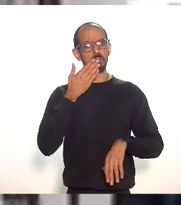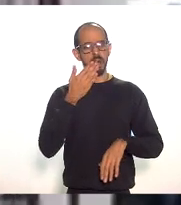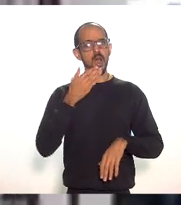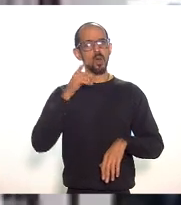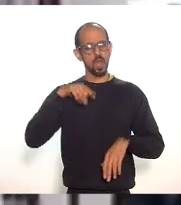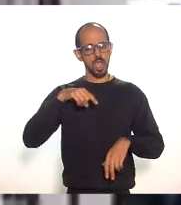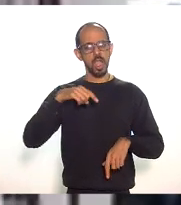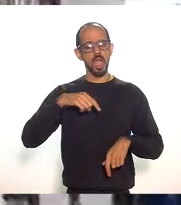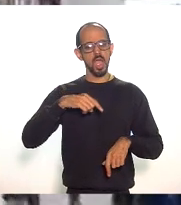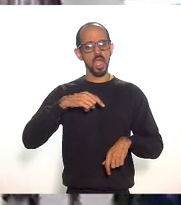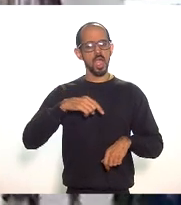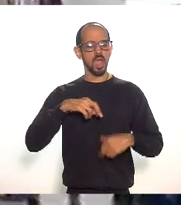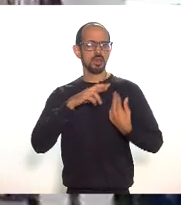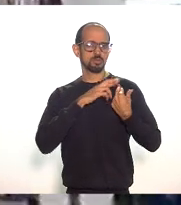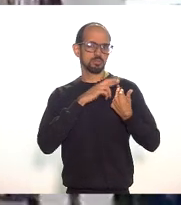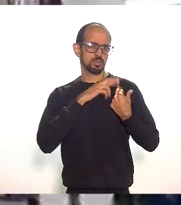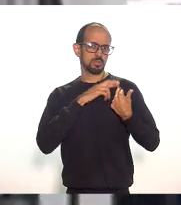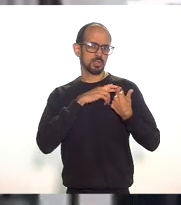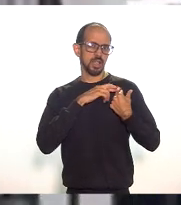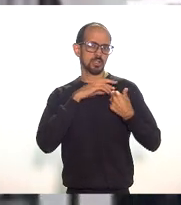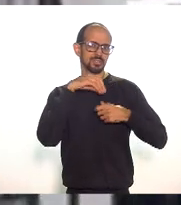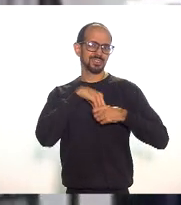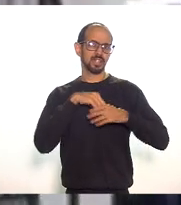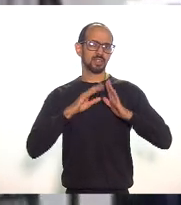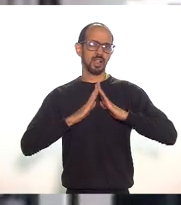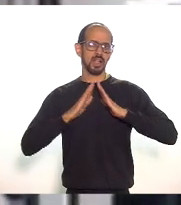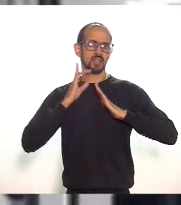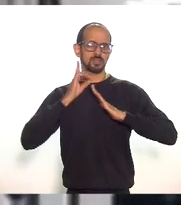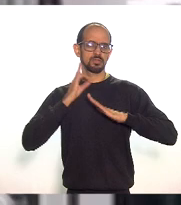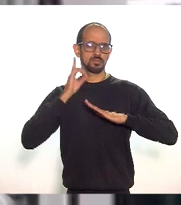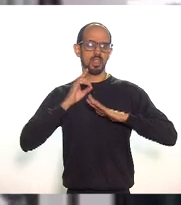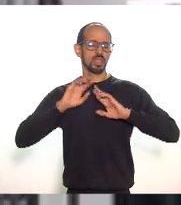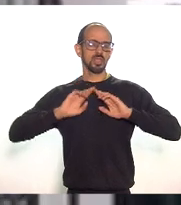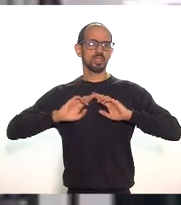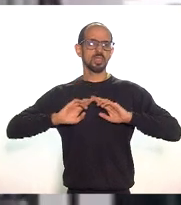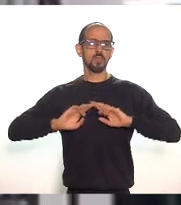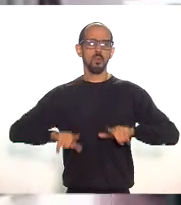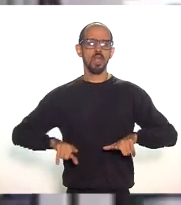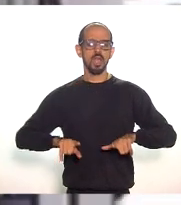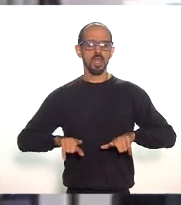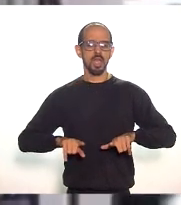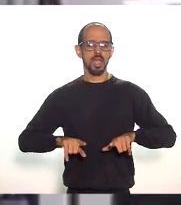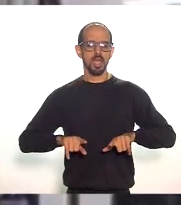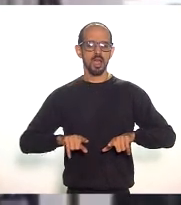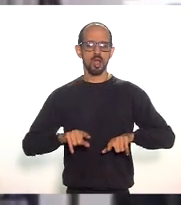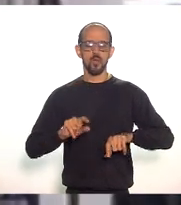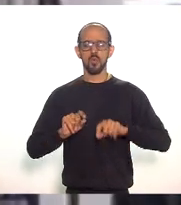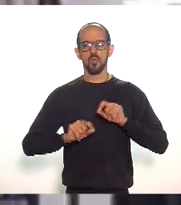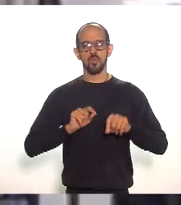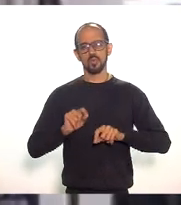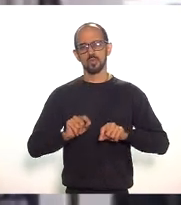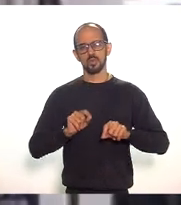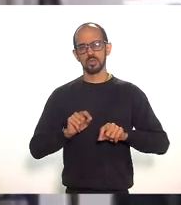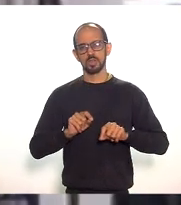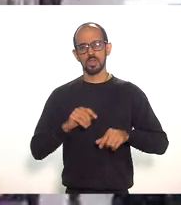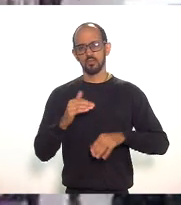função dele no parlamento e não esta da predominância